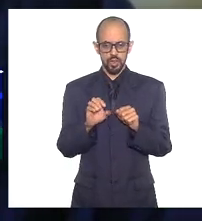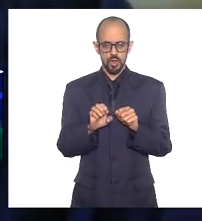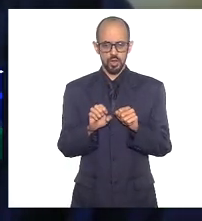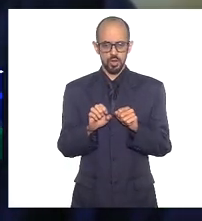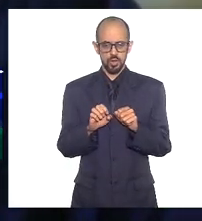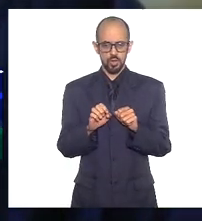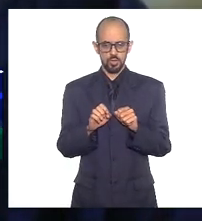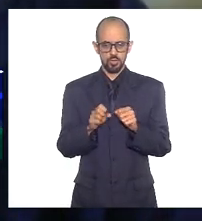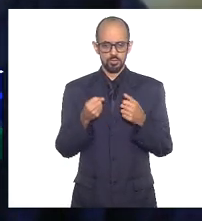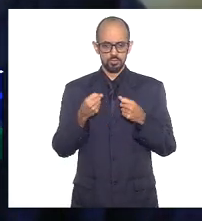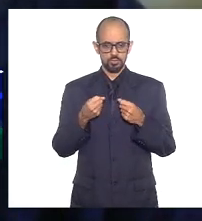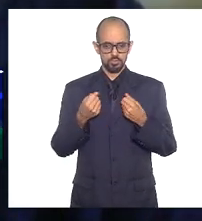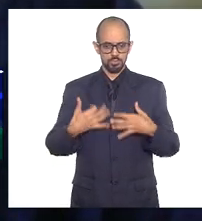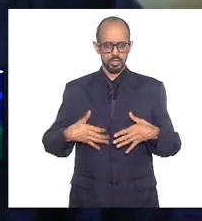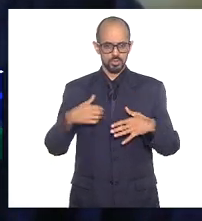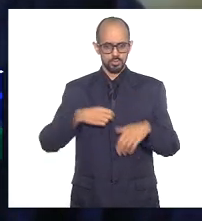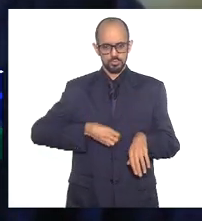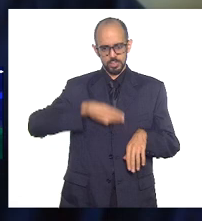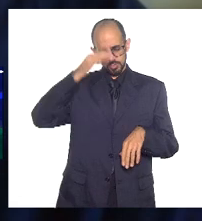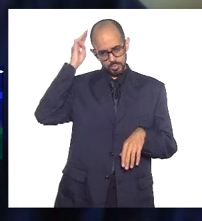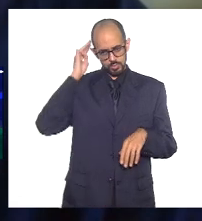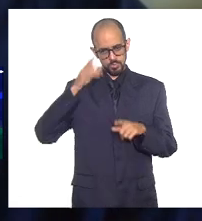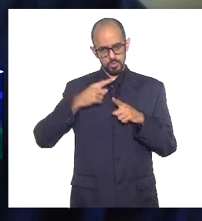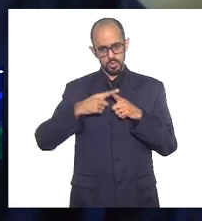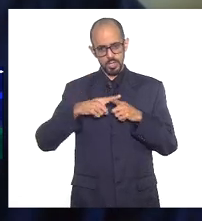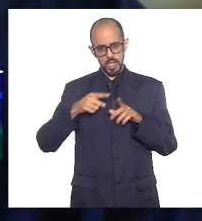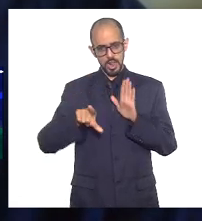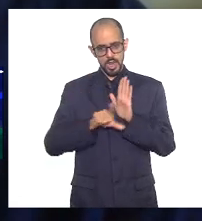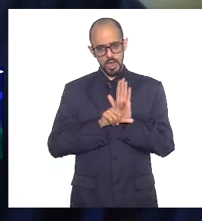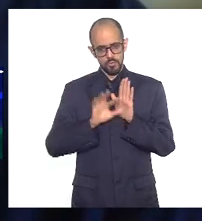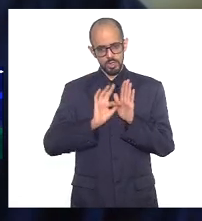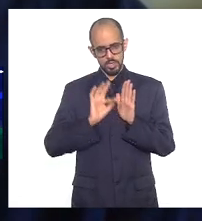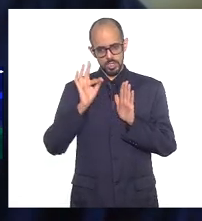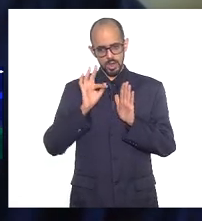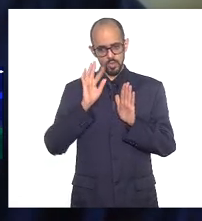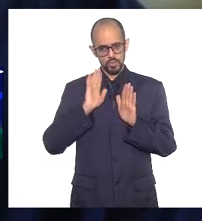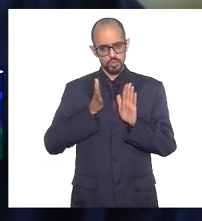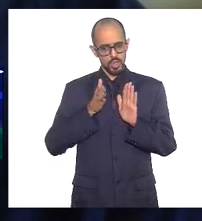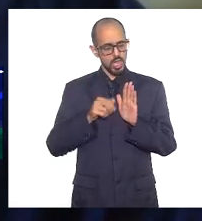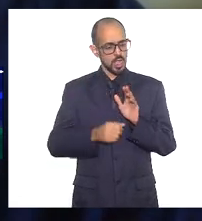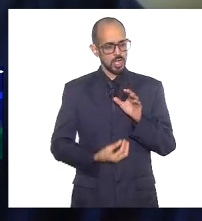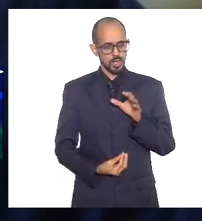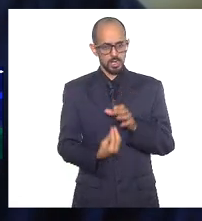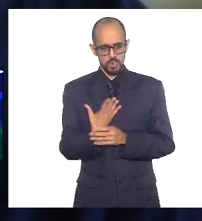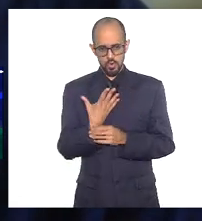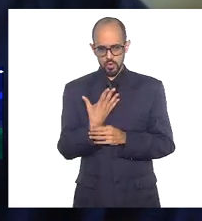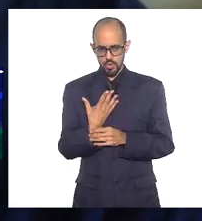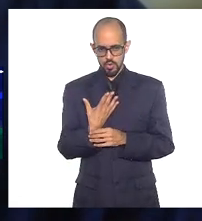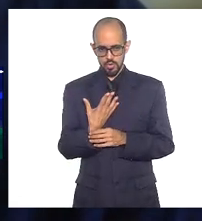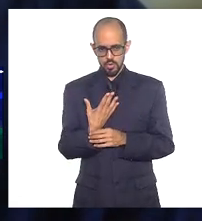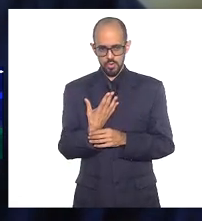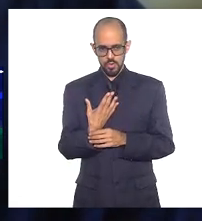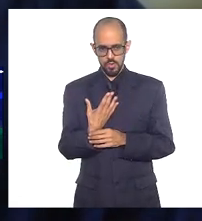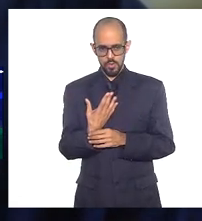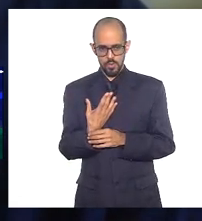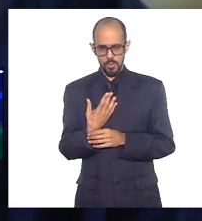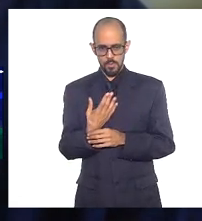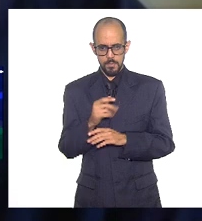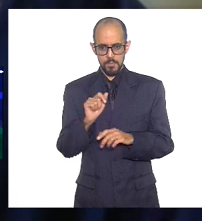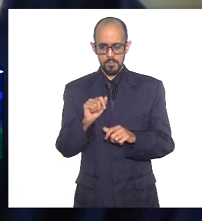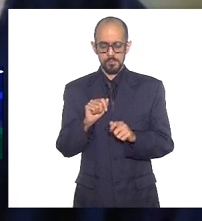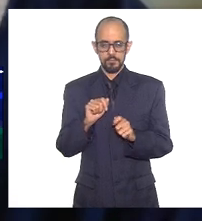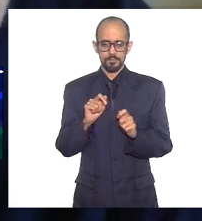porque a lei federal já determina que você